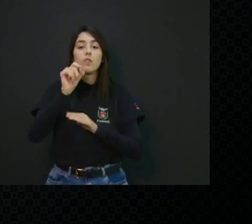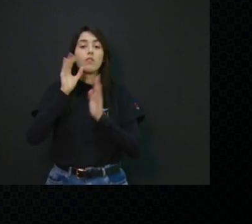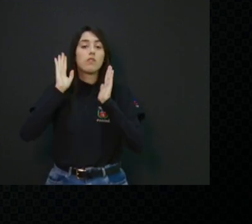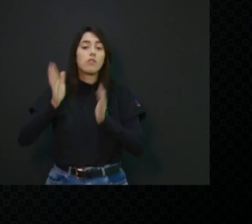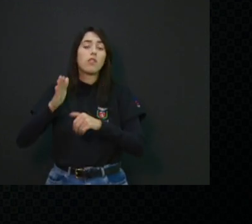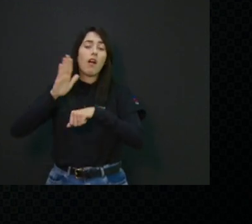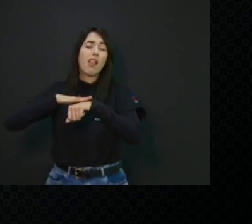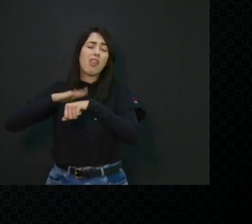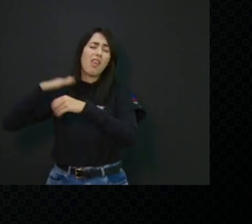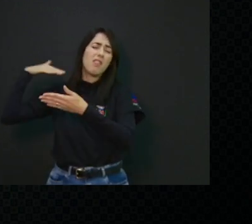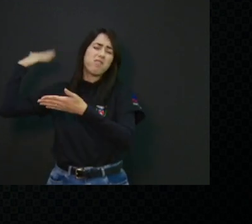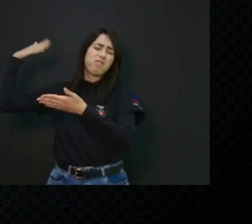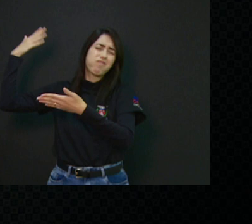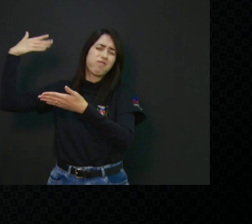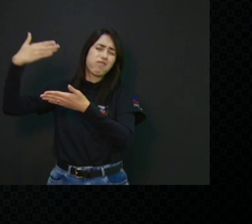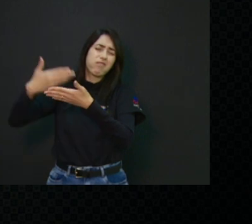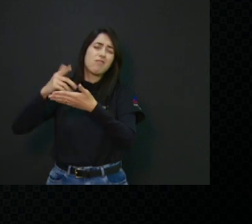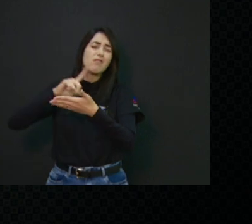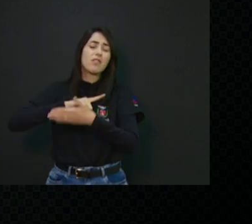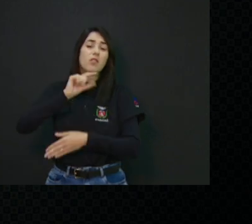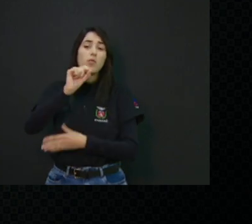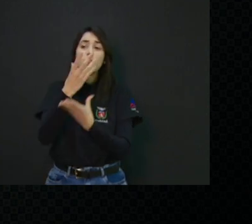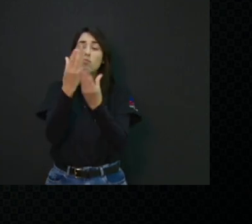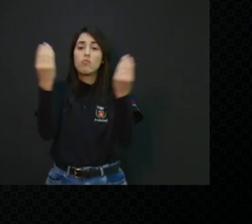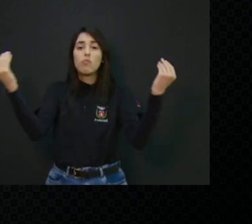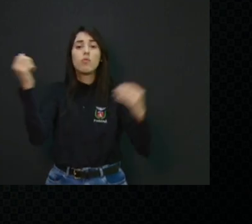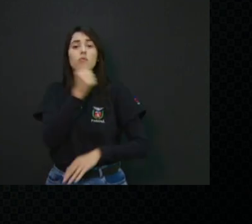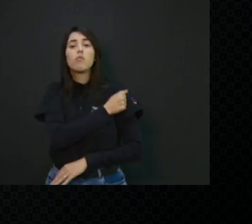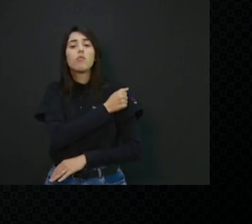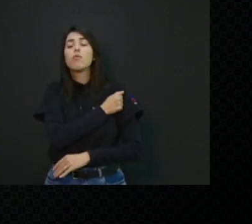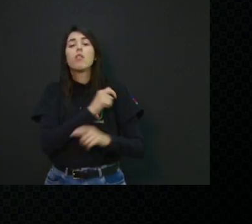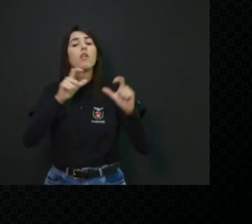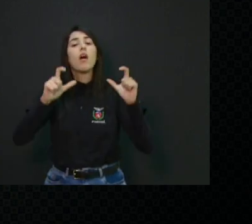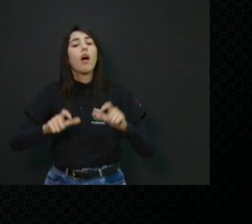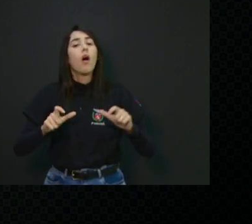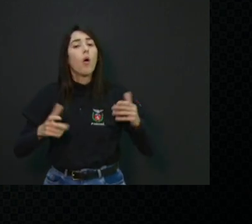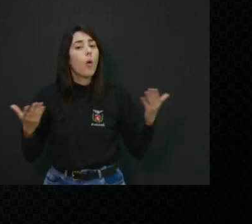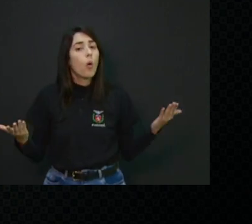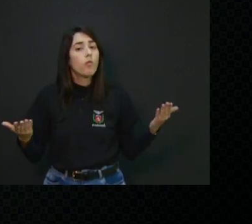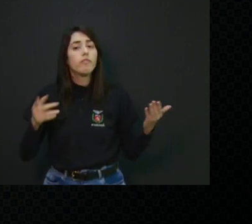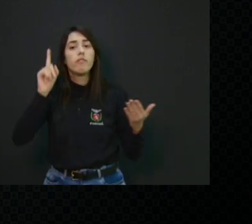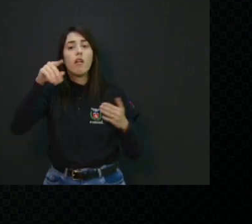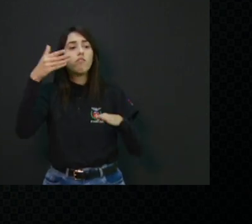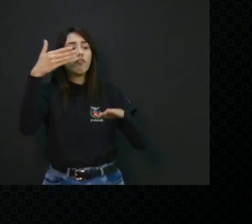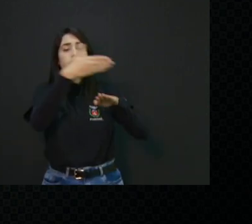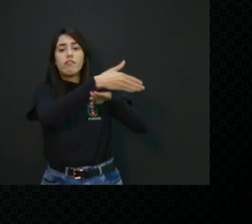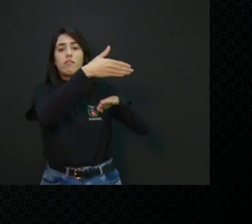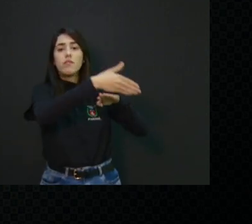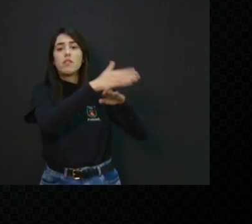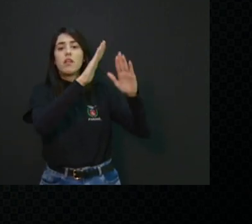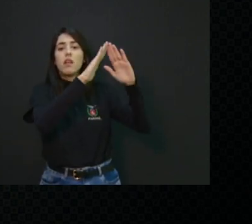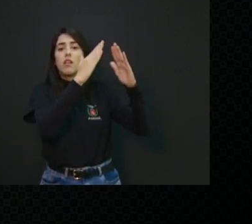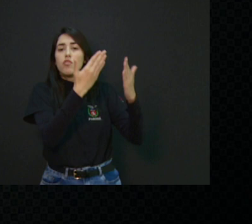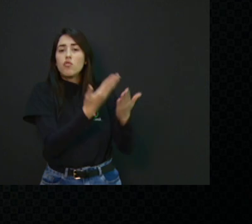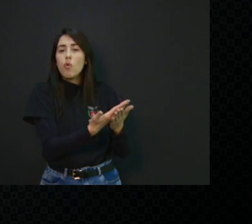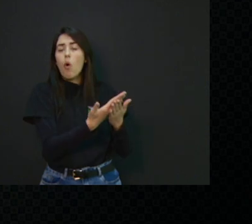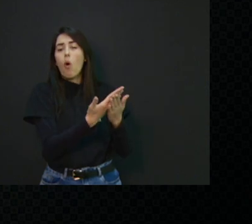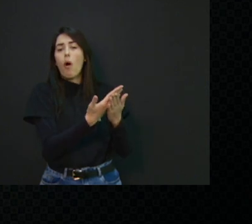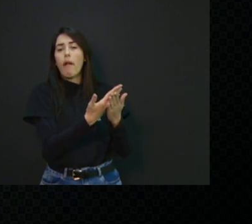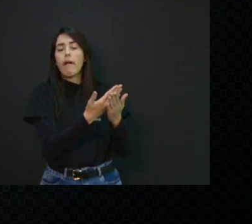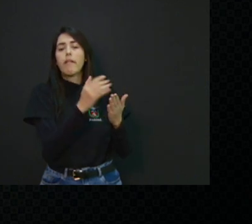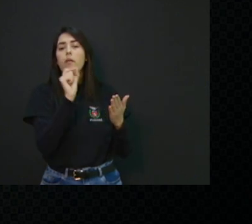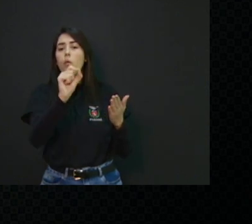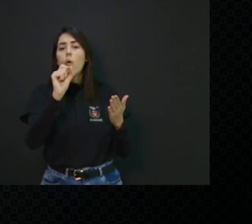a gente viu esses nossos estudantes, onde, né, muitas vezes numa escola, né, sendo tratados somente